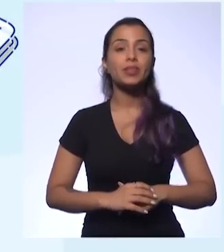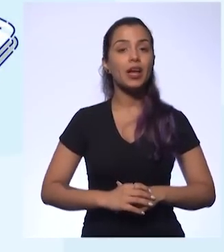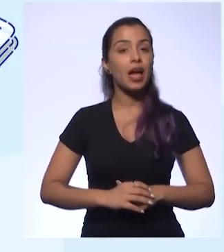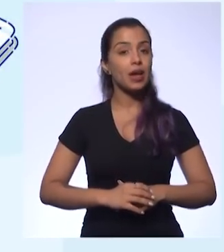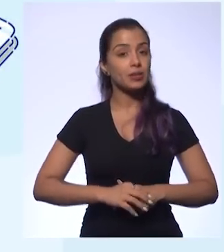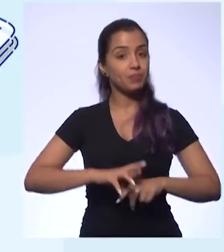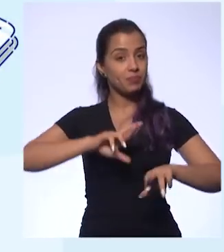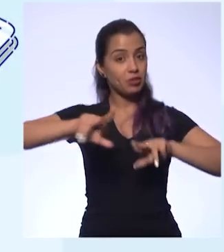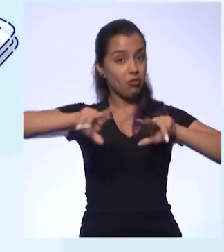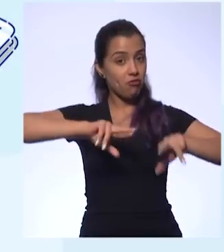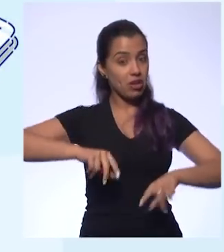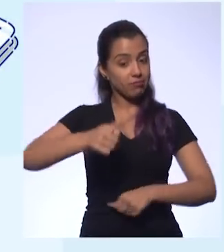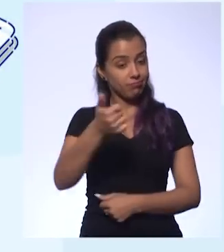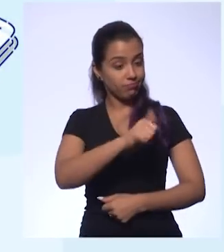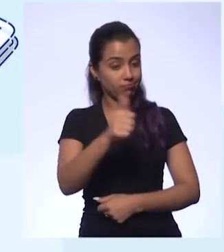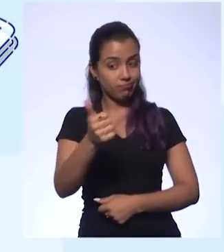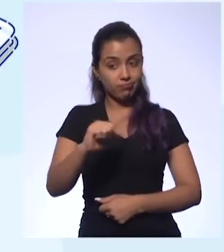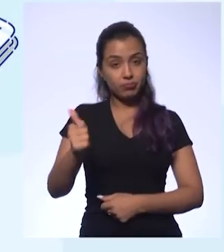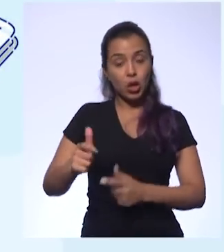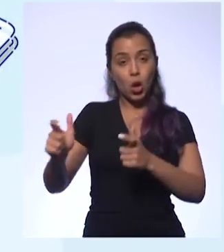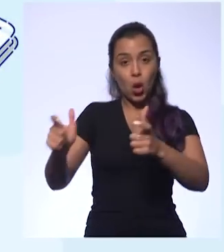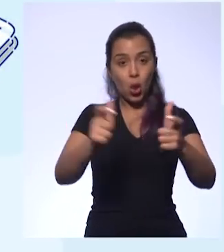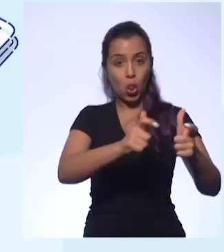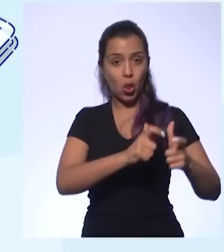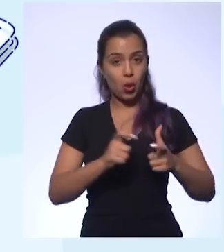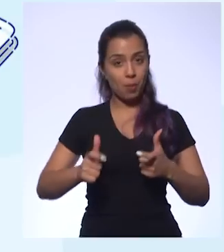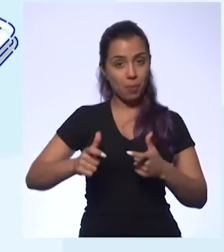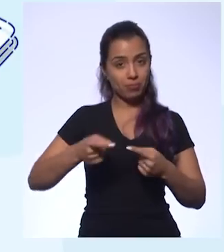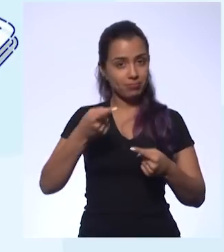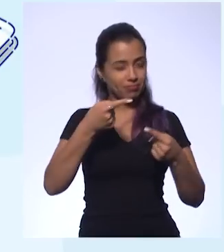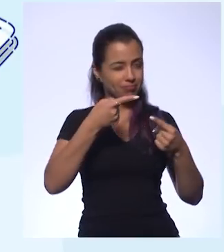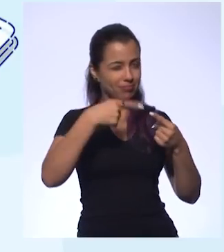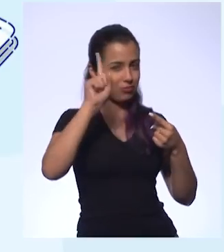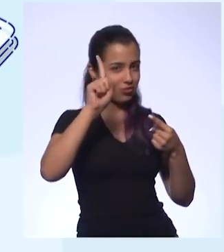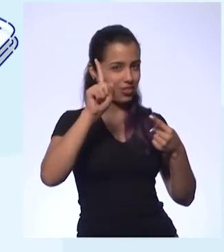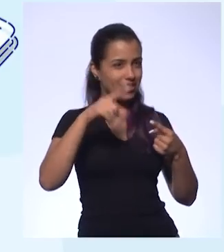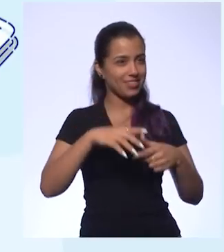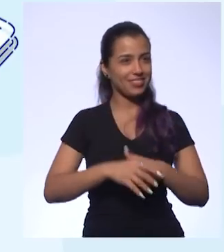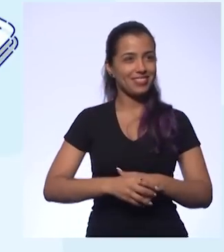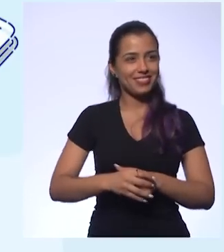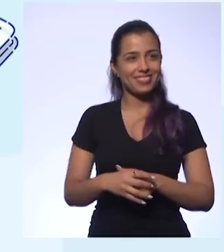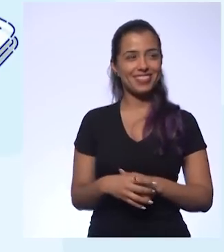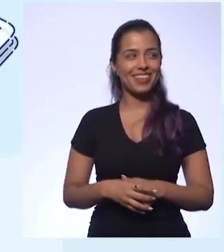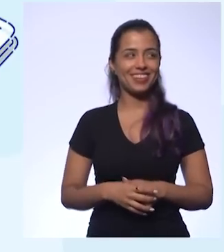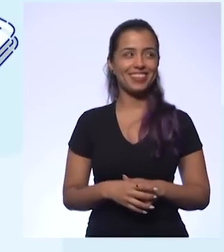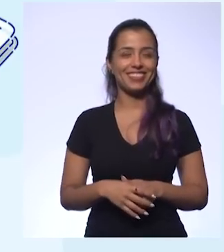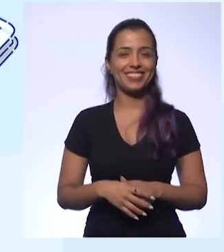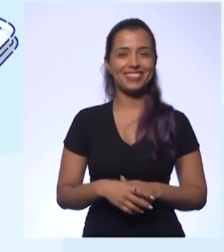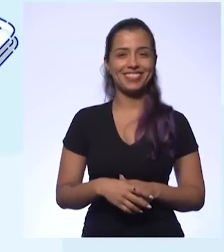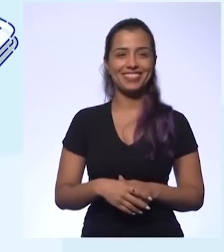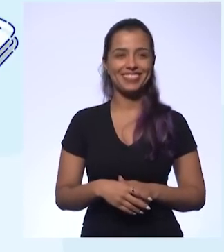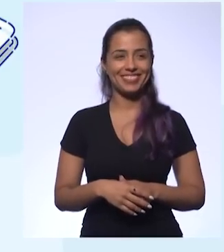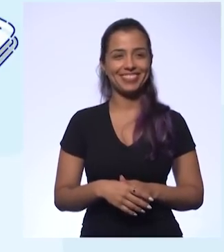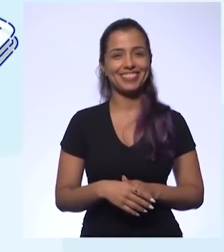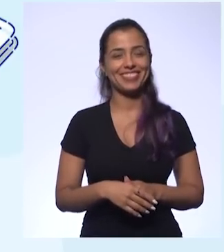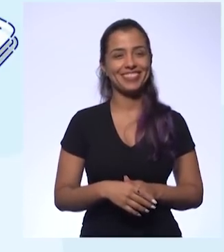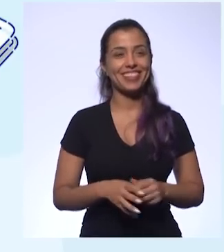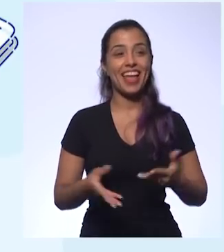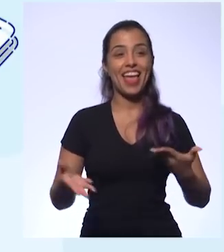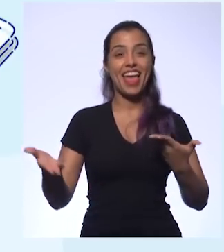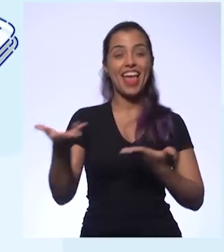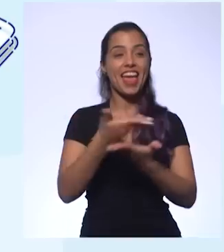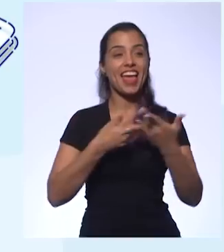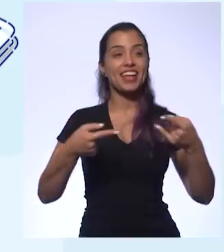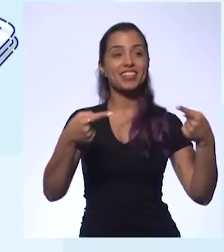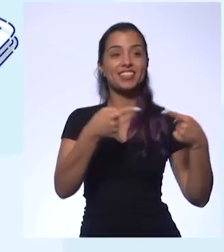analisamos as diferenças na apropriação dos espaços urbanos. Check. Então vai. Relacionamos os processos de exclusão